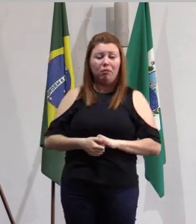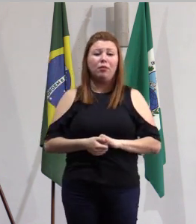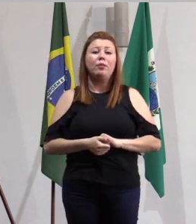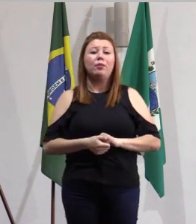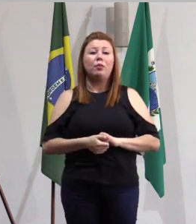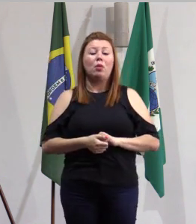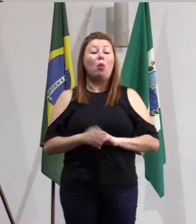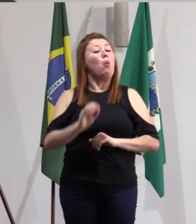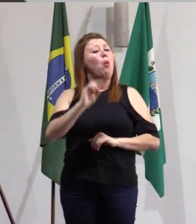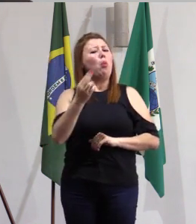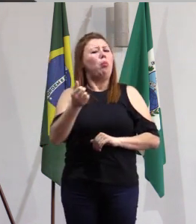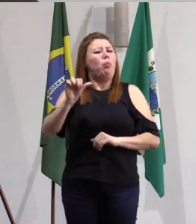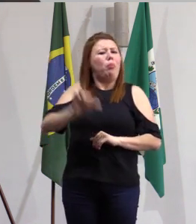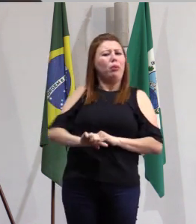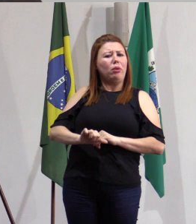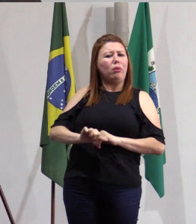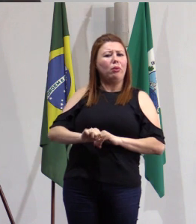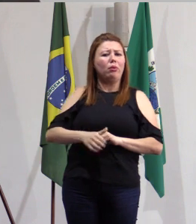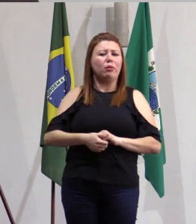Pior.